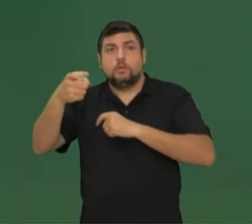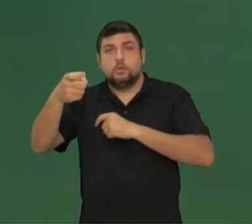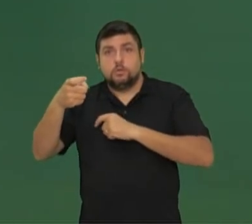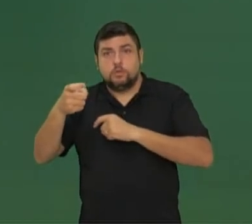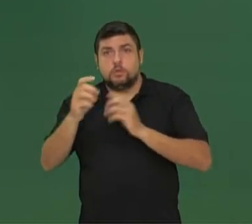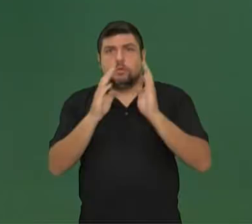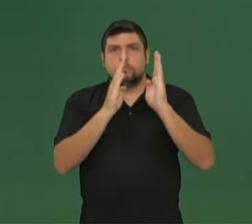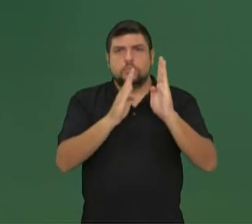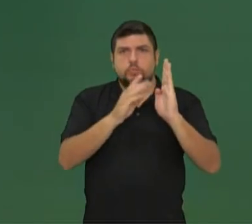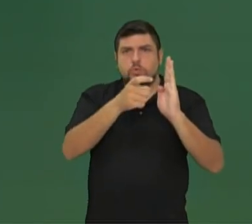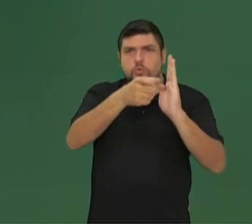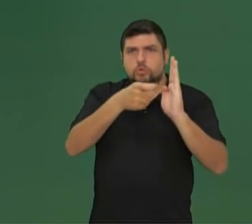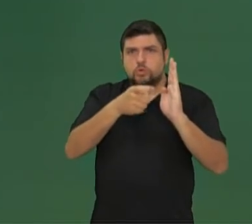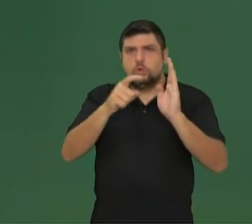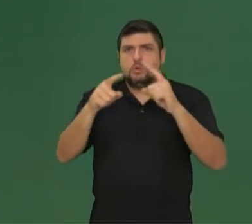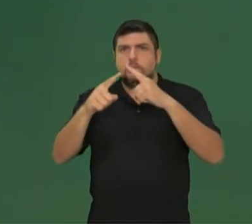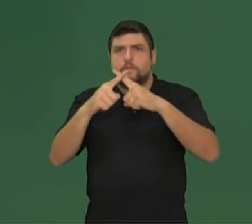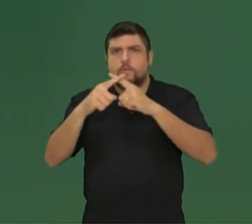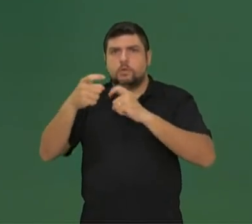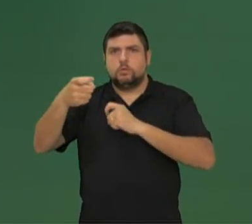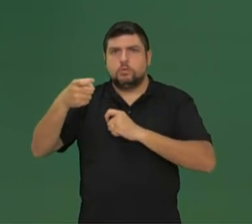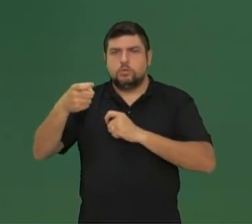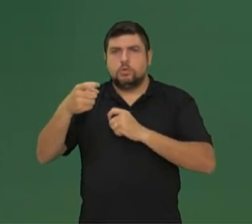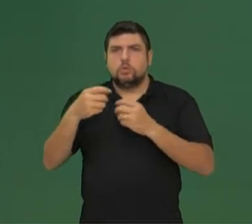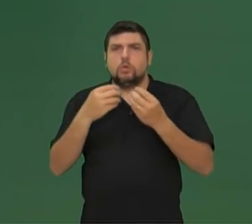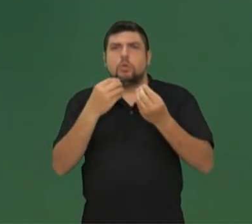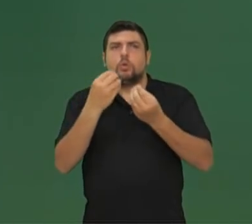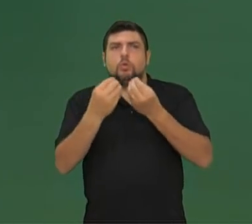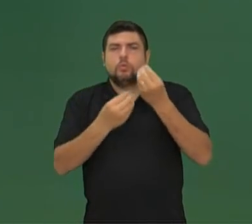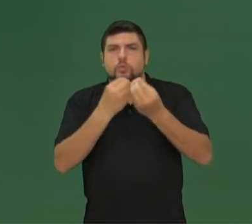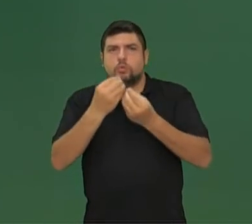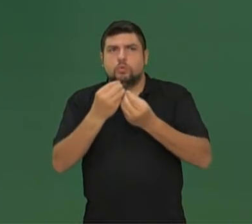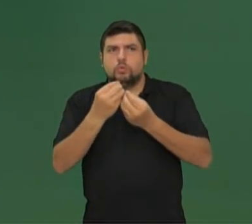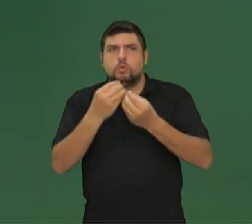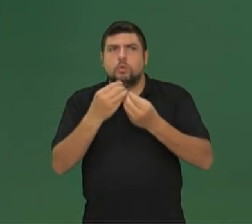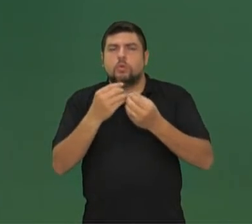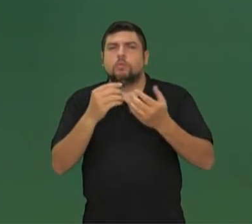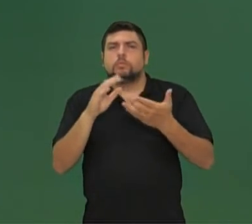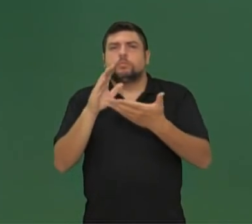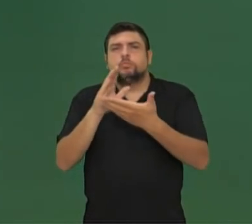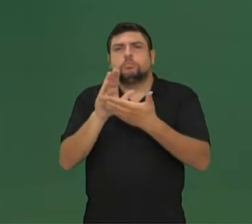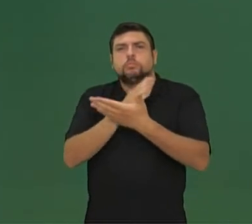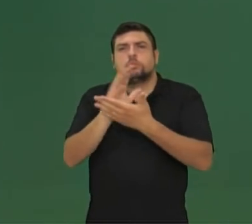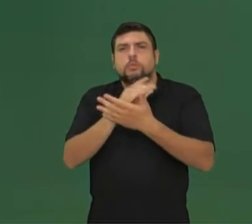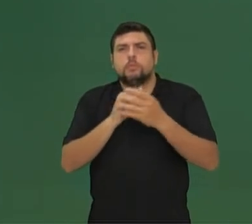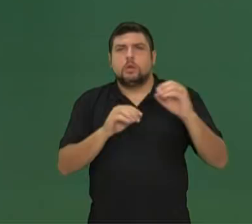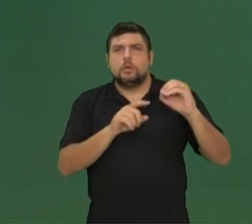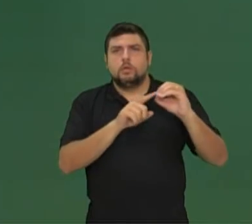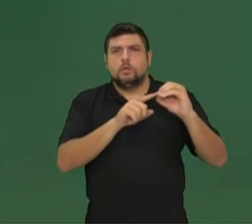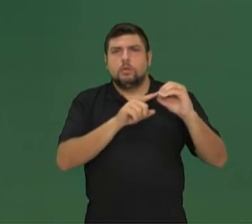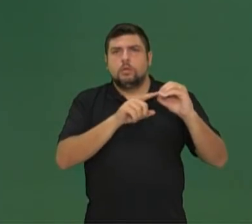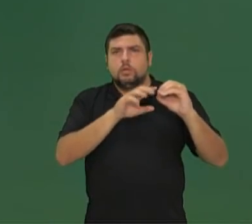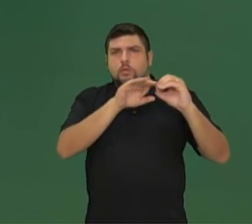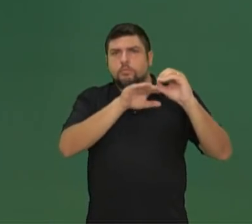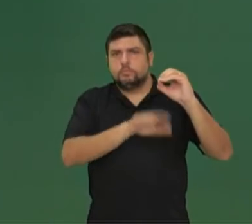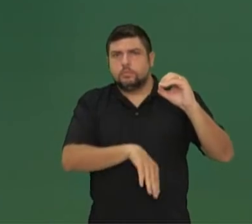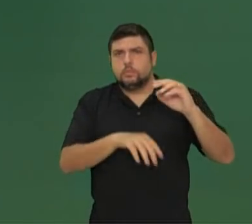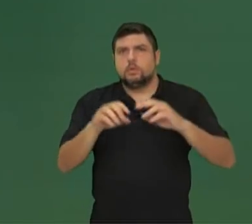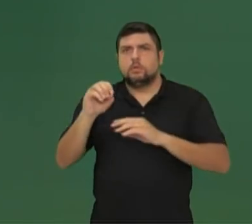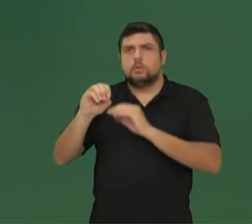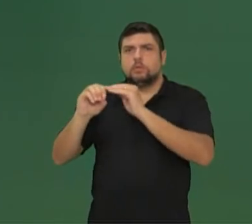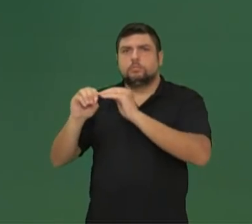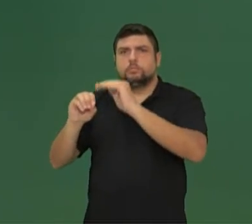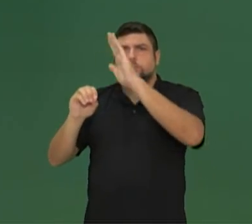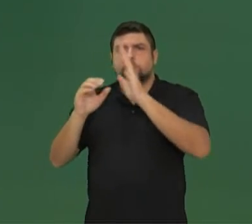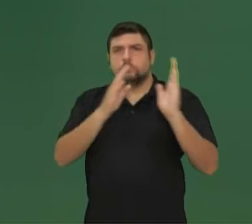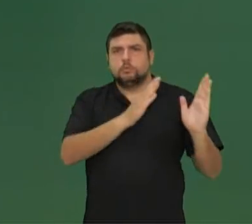valores maior ou igual a zero e os valores para x menor que zero. Então, substituindo aqui na primeira, eu tenho aqui o quê? F